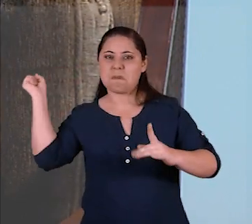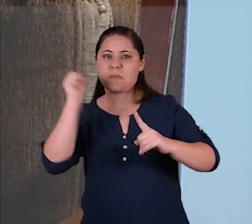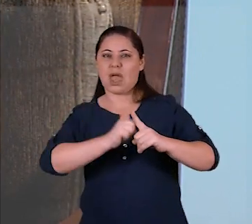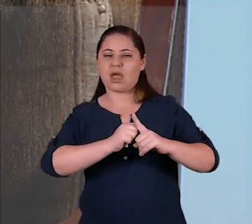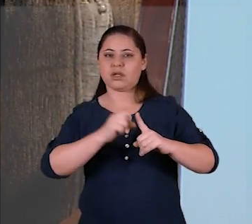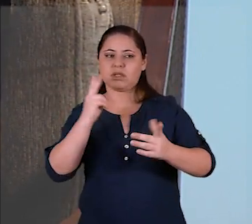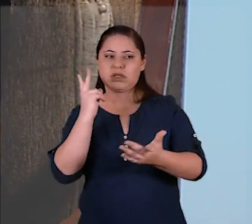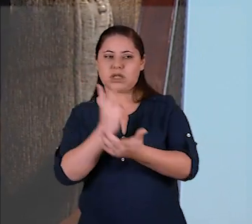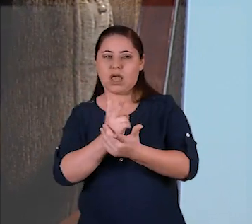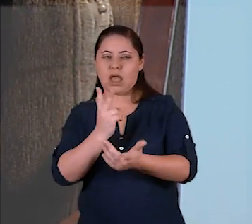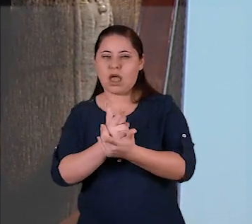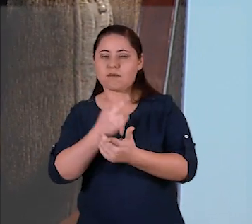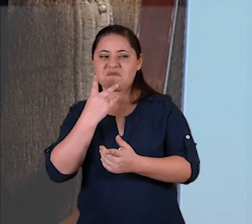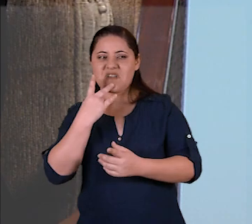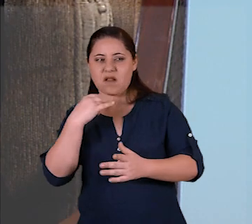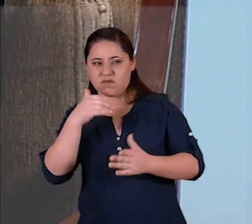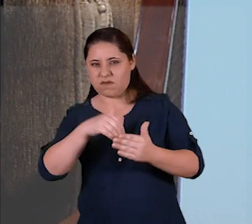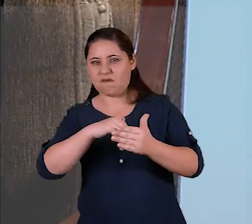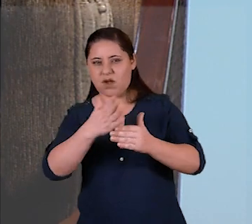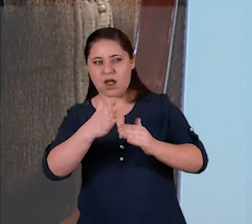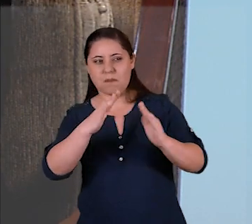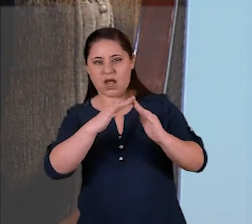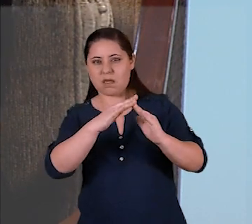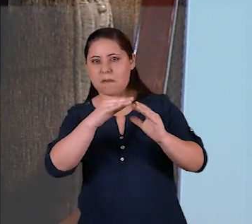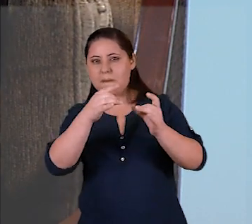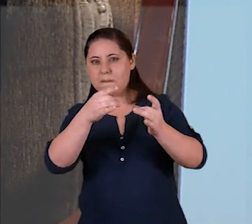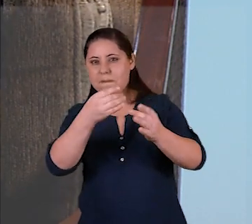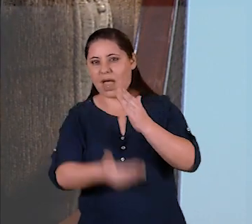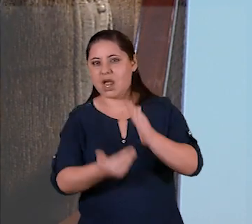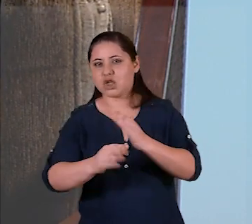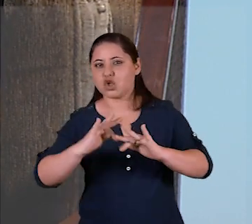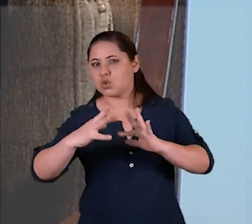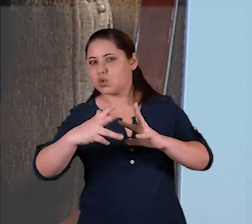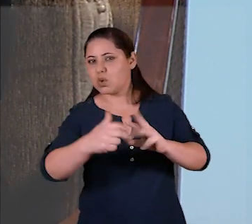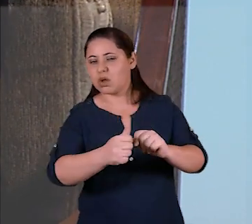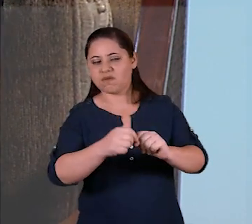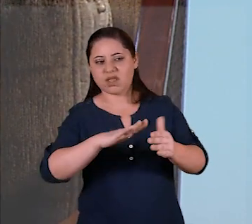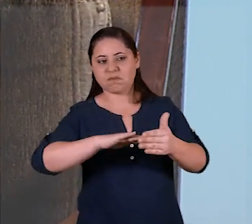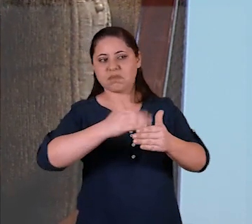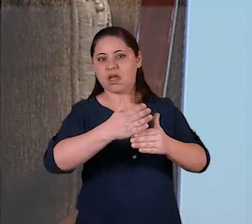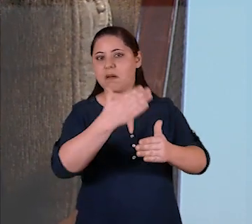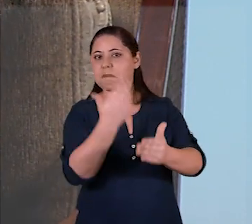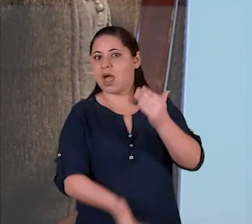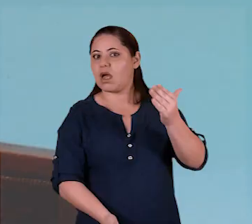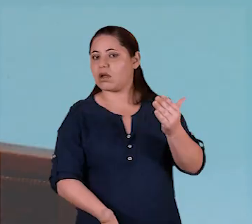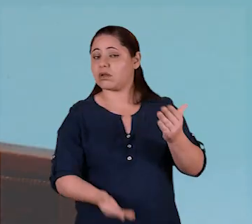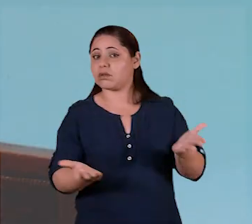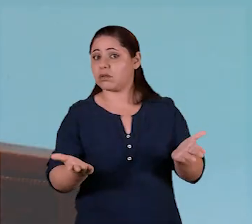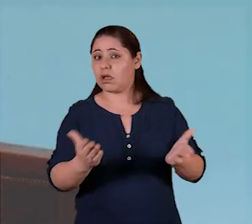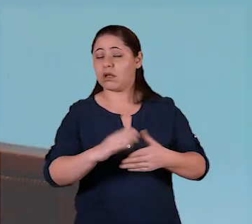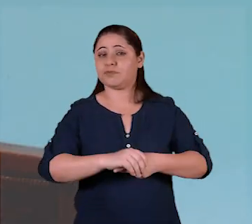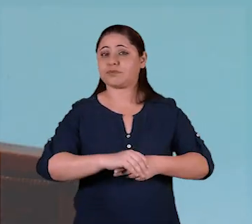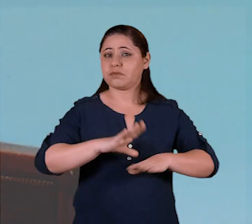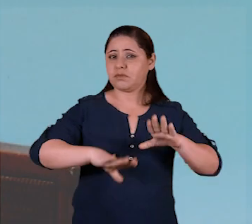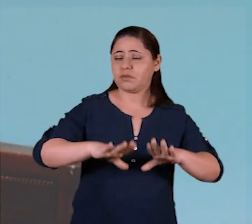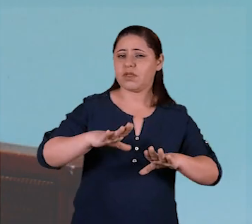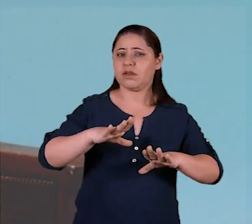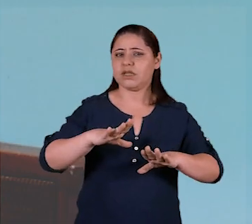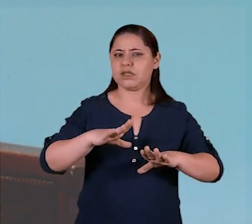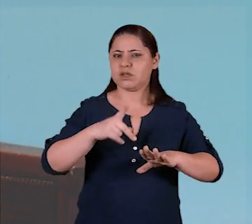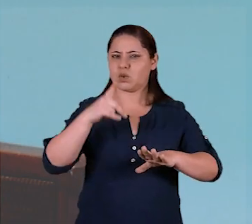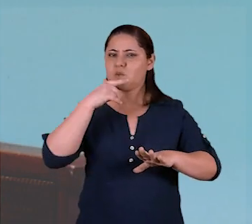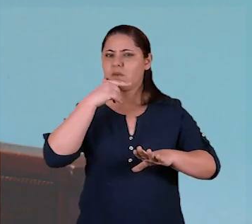para chantagear a mulher na hora de uma separação, né? Os mitos que são criados: se você sair de casa, você perde todos os seus bens, a sua